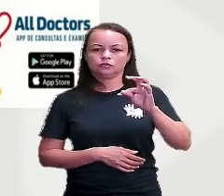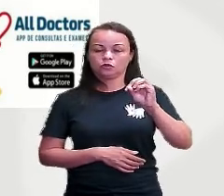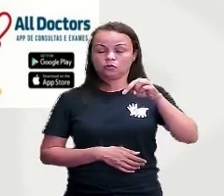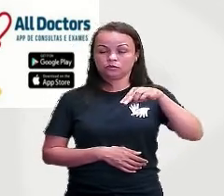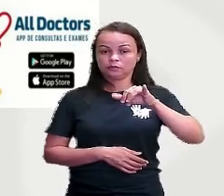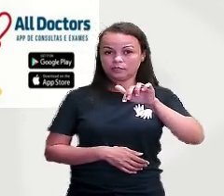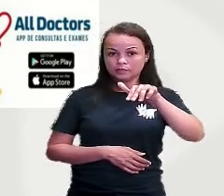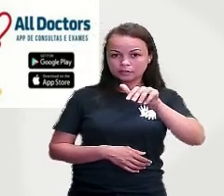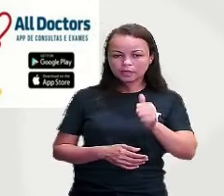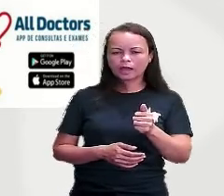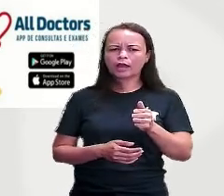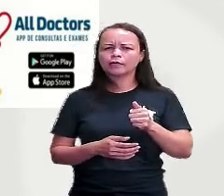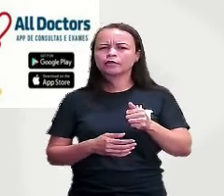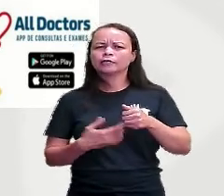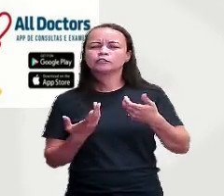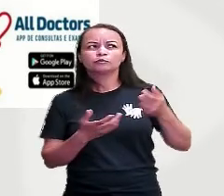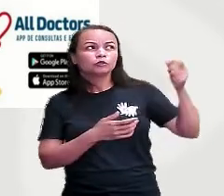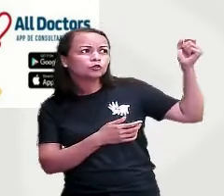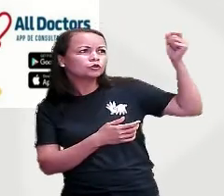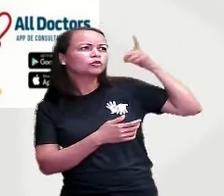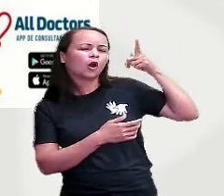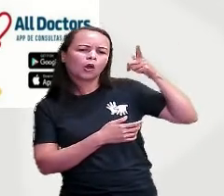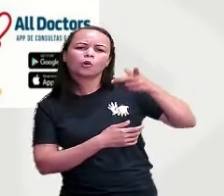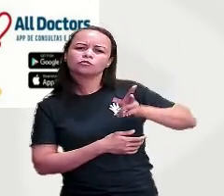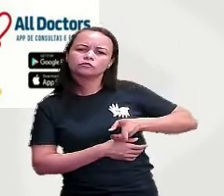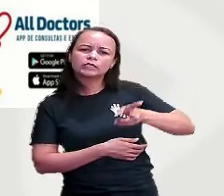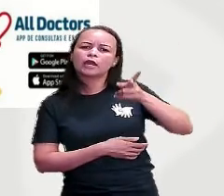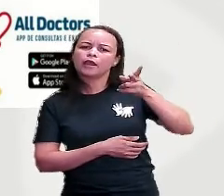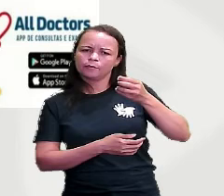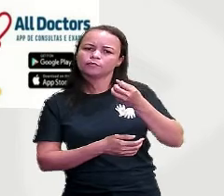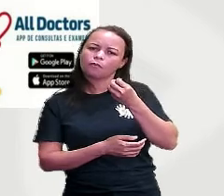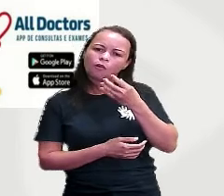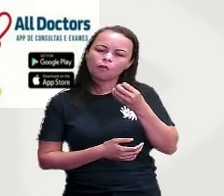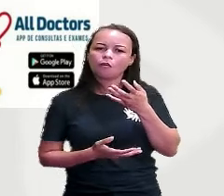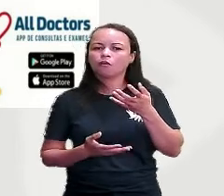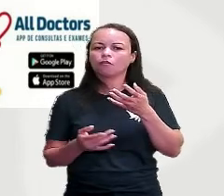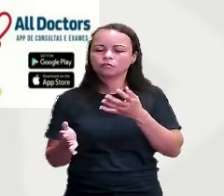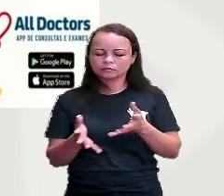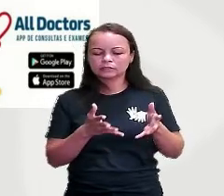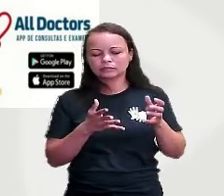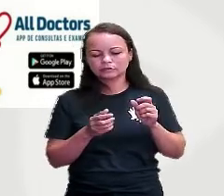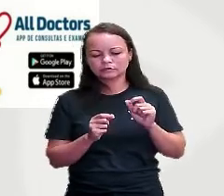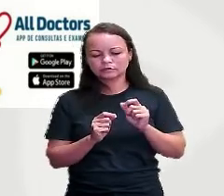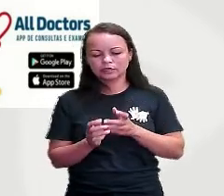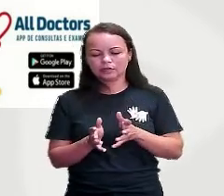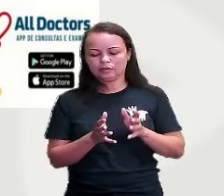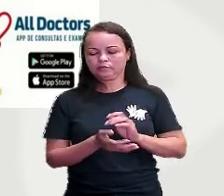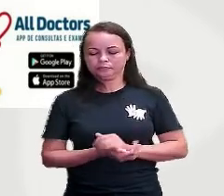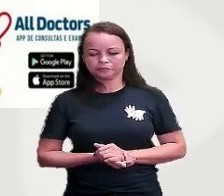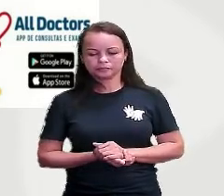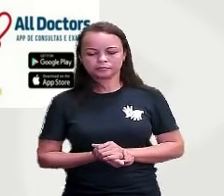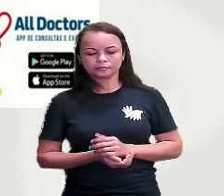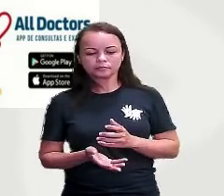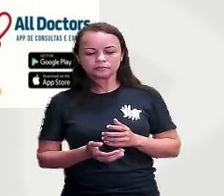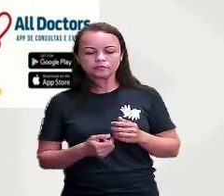Recorde bons momentos. Ou seja, usar o chamado Remember Self. O eu que lembra, o eu